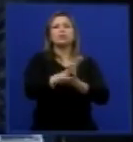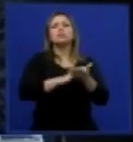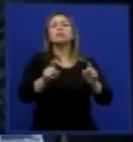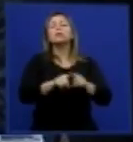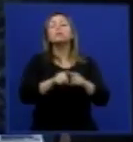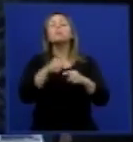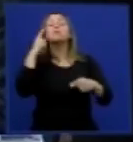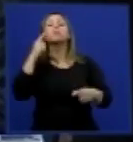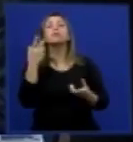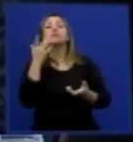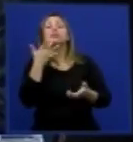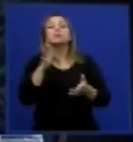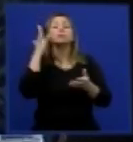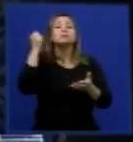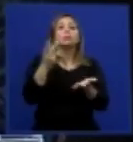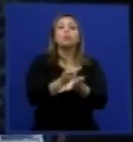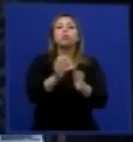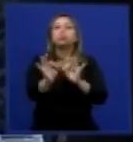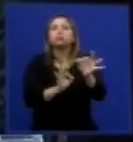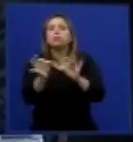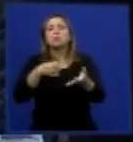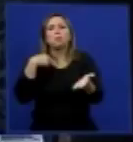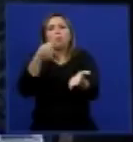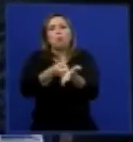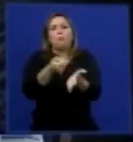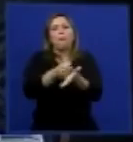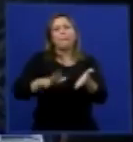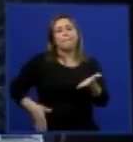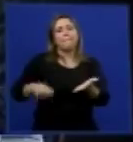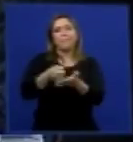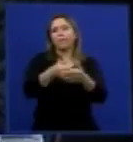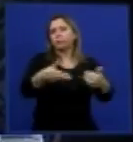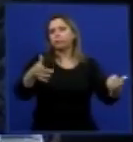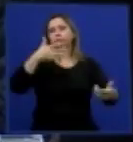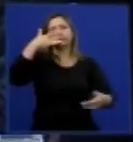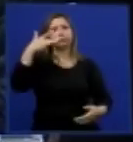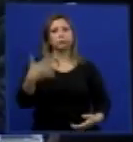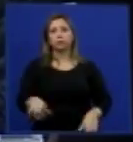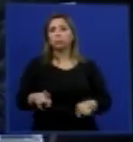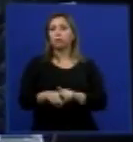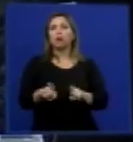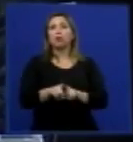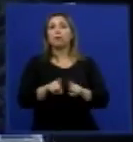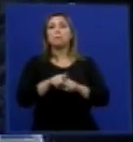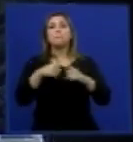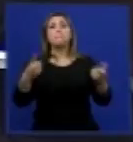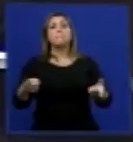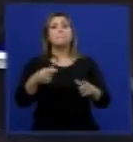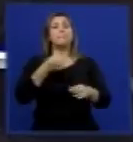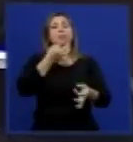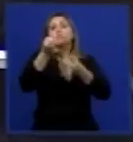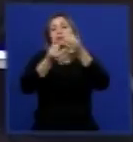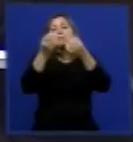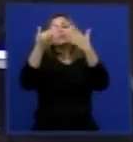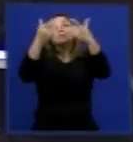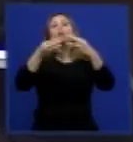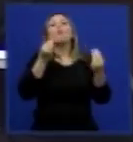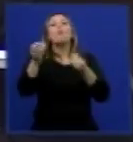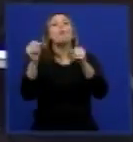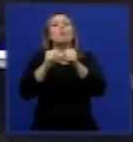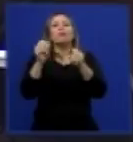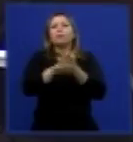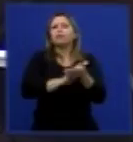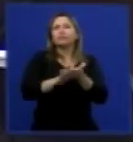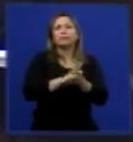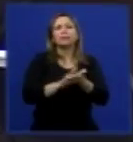suas associadas qualquer obrigação ou custo financeiro sem contudo oferecer qualquer alternativa demonstrando